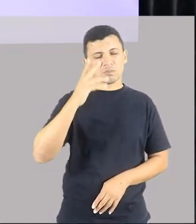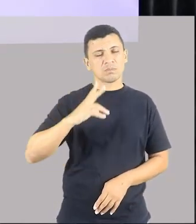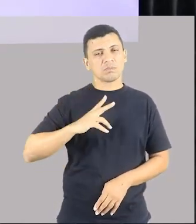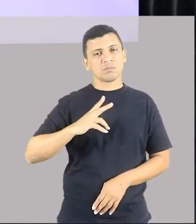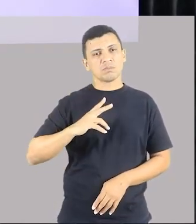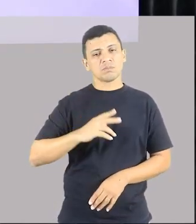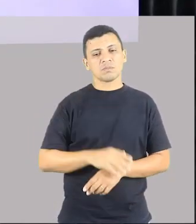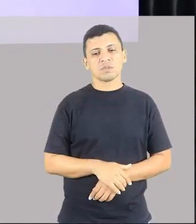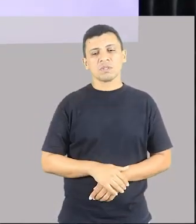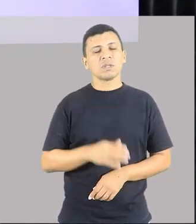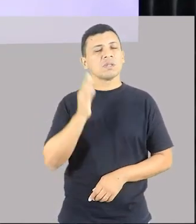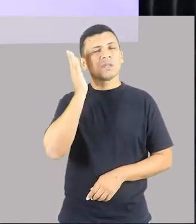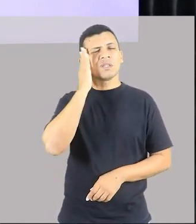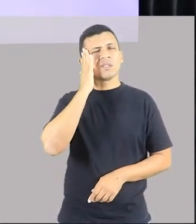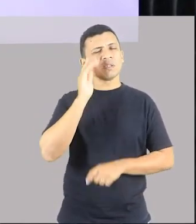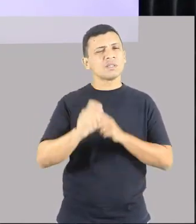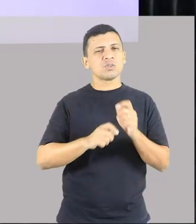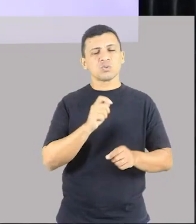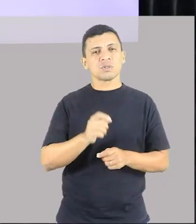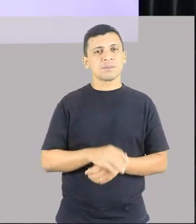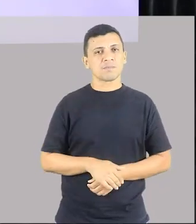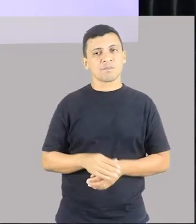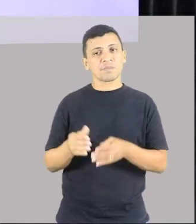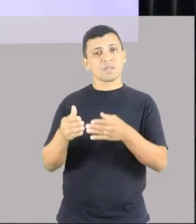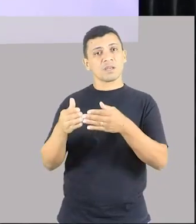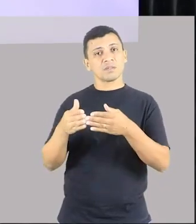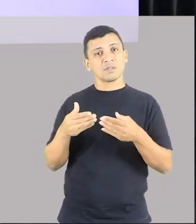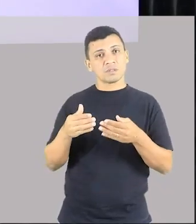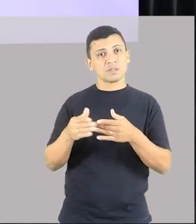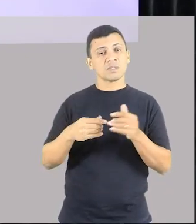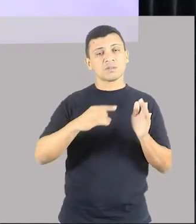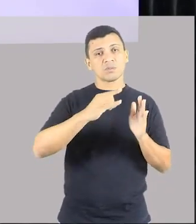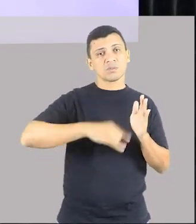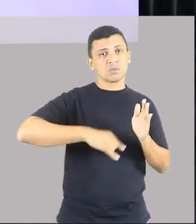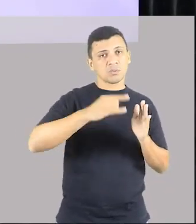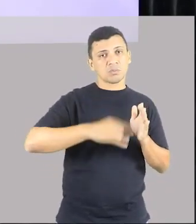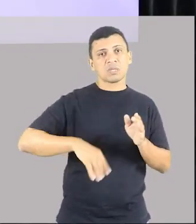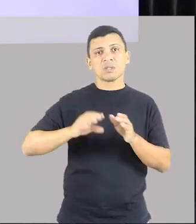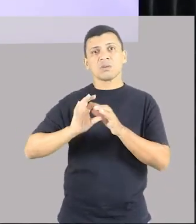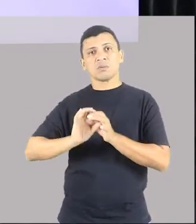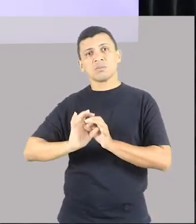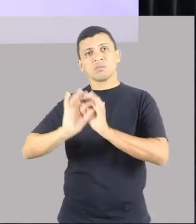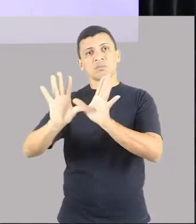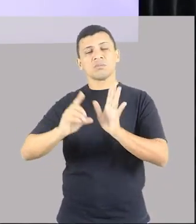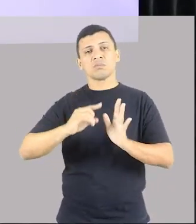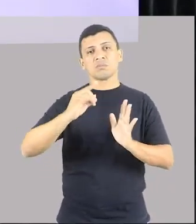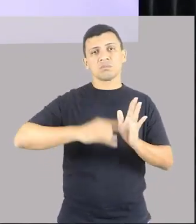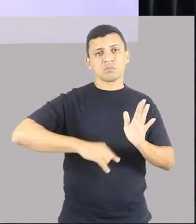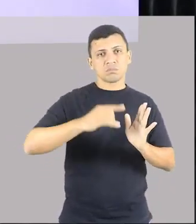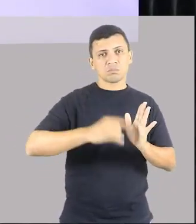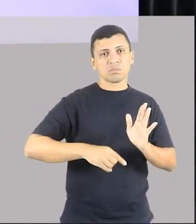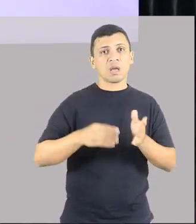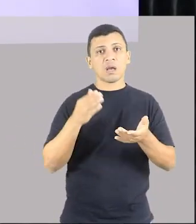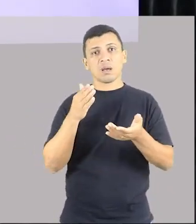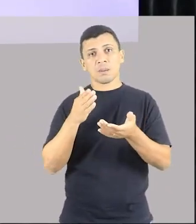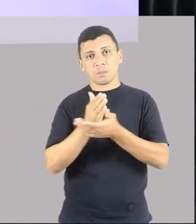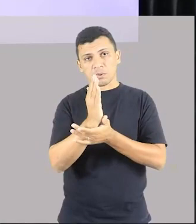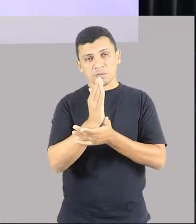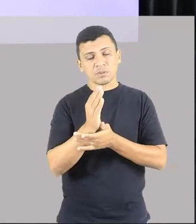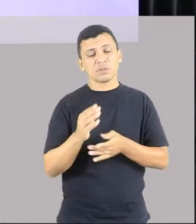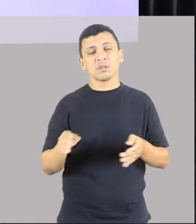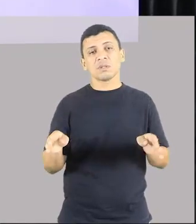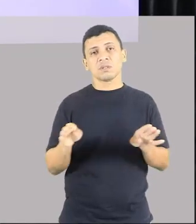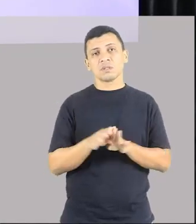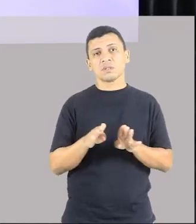Compreende-se nessa categoria, por exemplo, a licença, a autorização, a permissão, a aprovação e